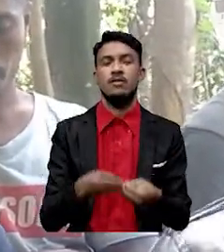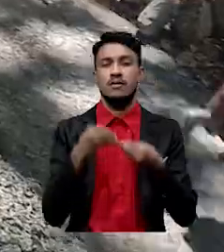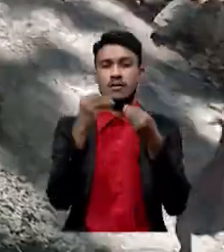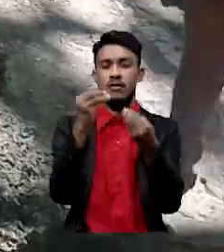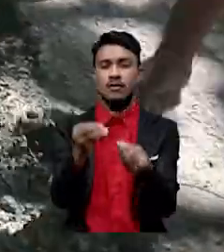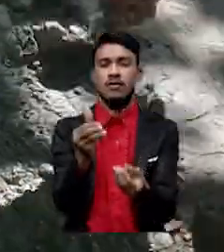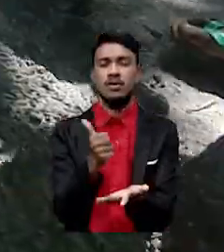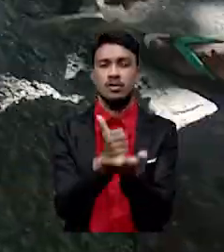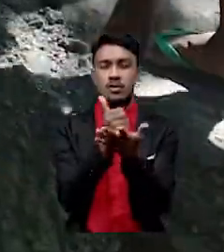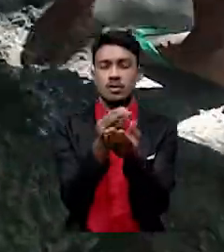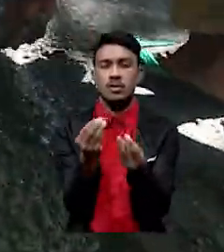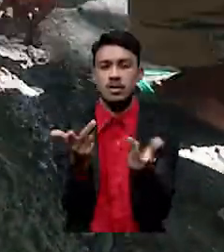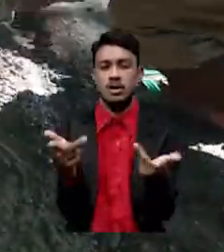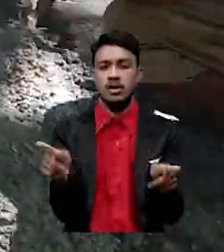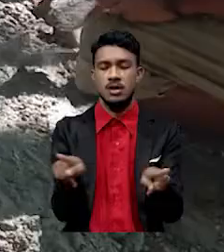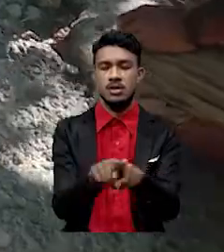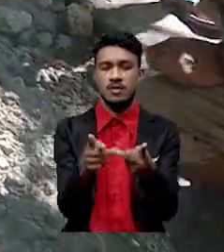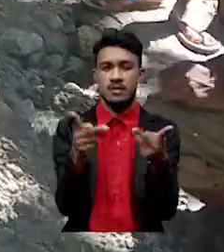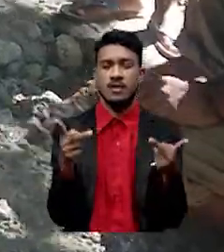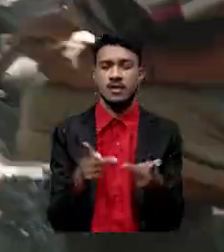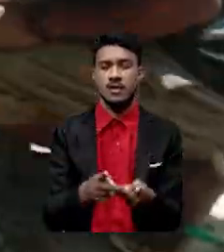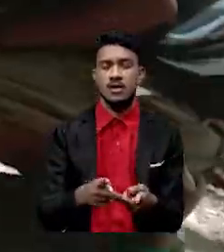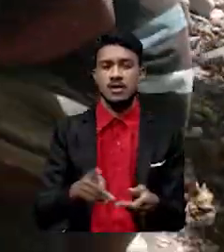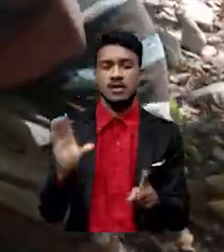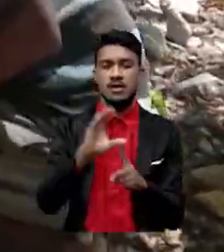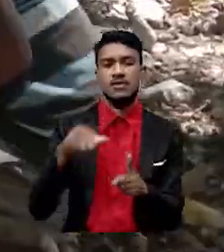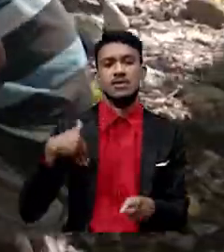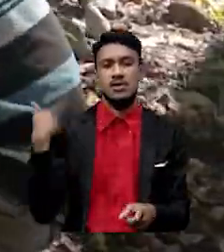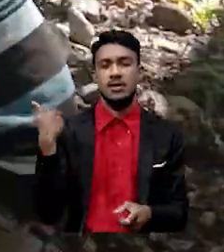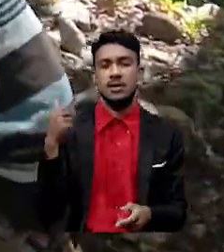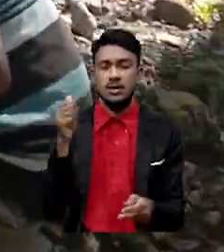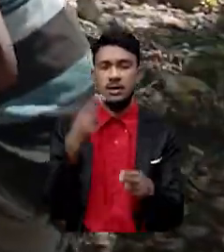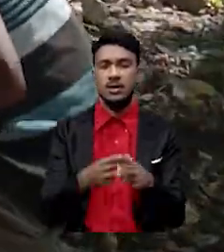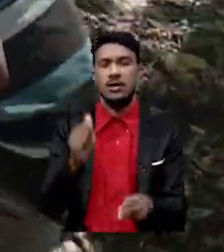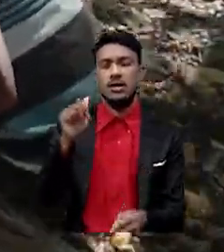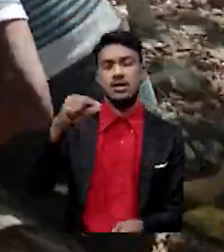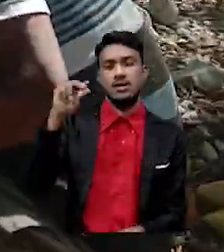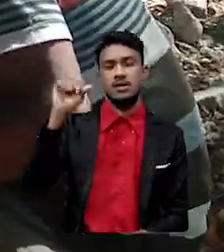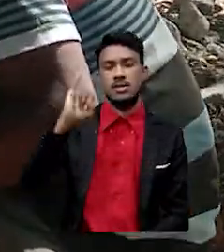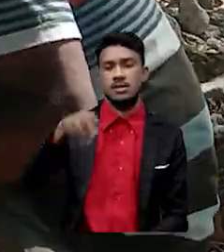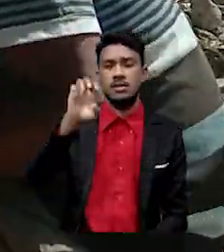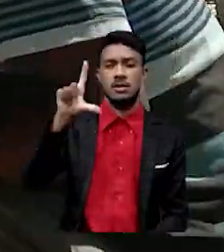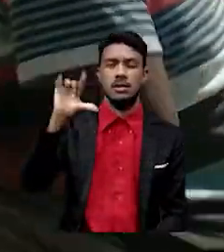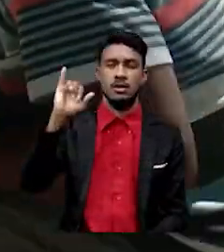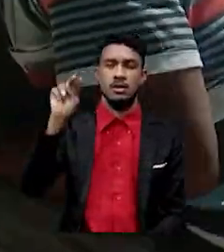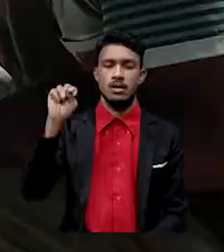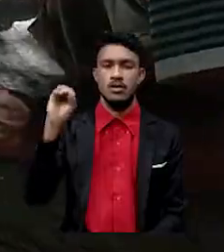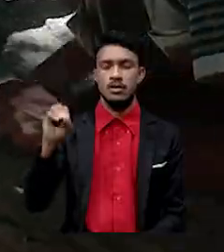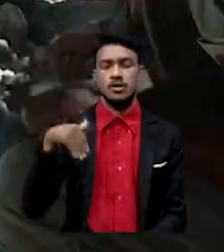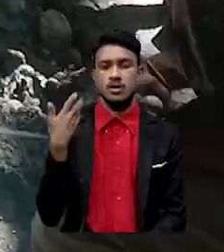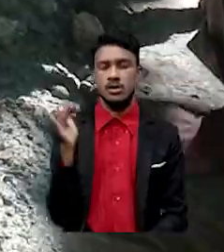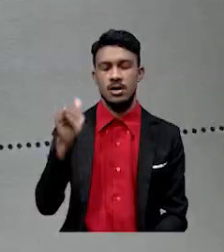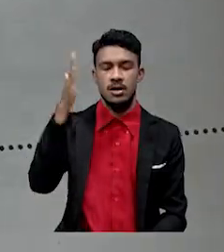hamba. Ia Fateng Hanessa, chefe Juventude Suco Ainaro Angelino Almeida Hateteng, iniciativa Jovem Sira Taca Estrada Né,